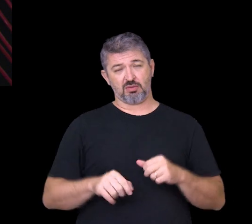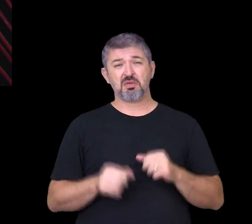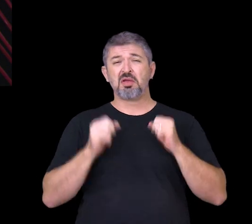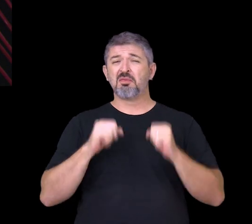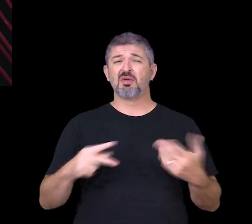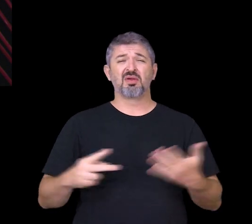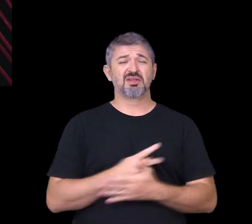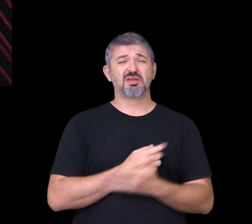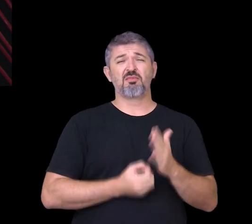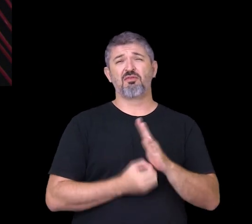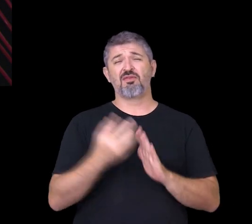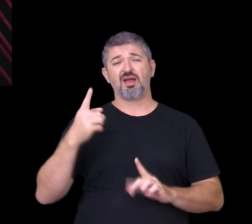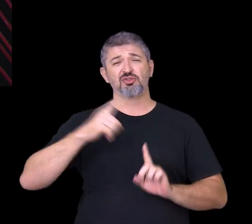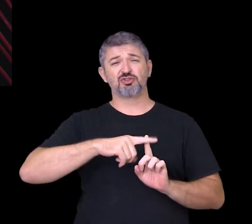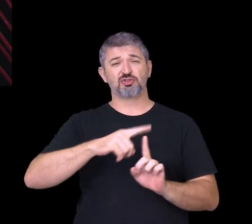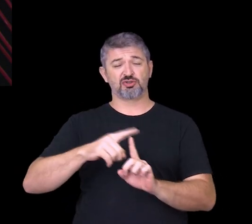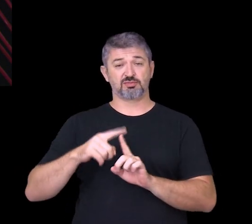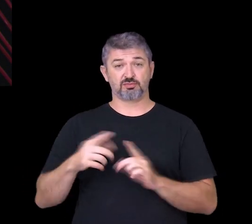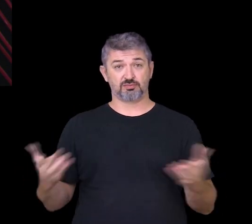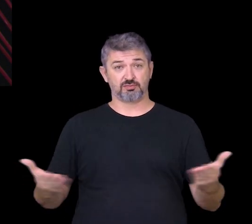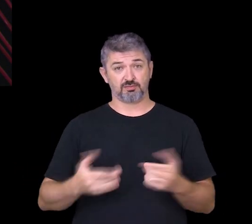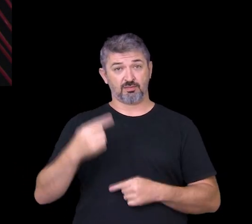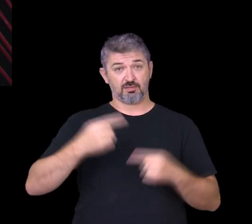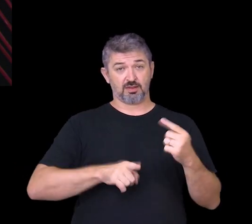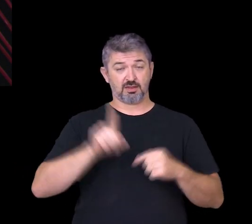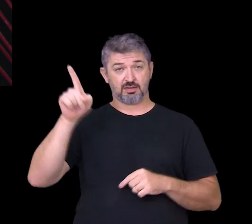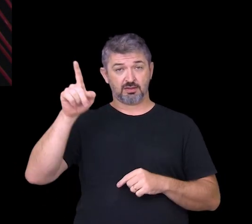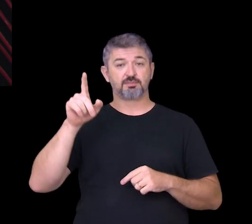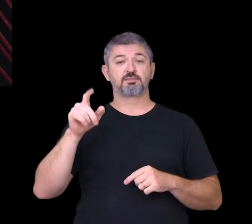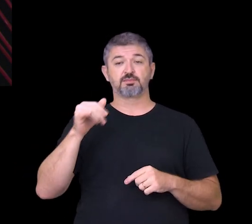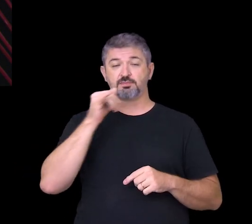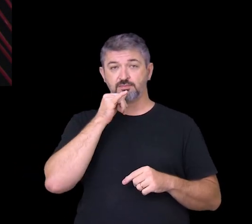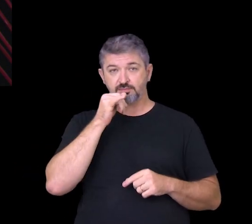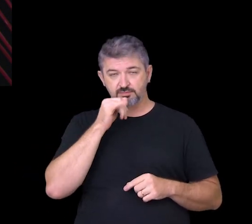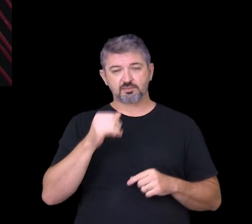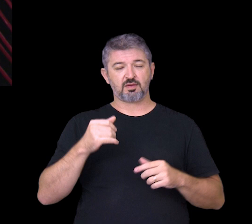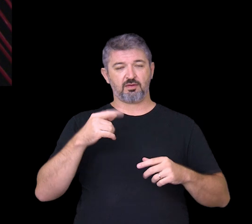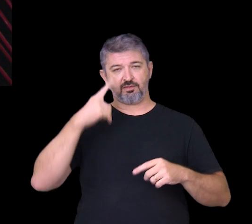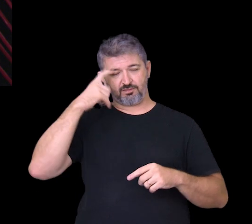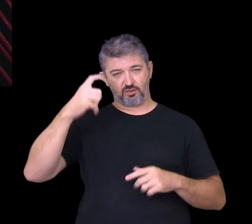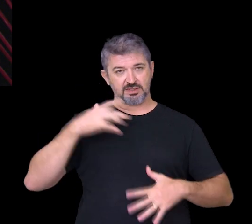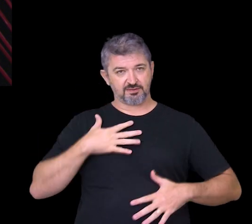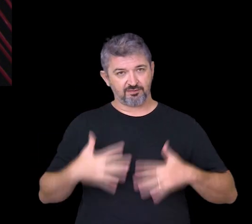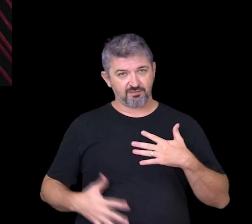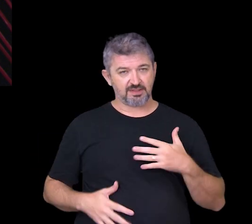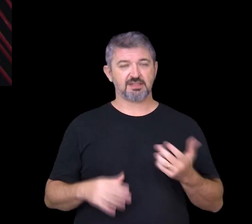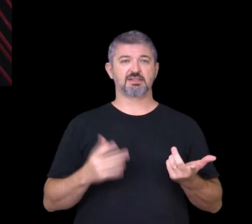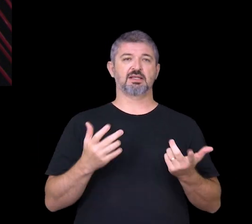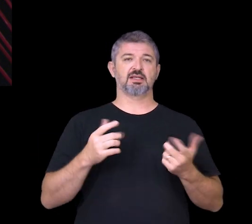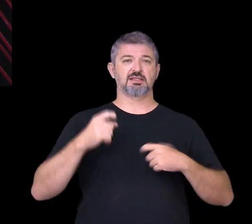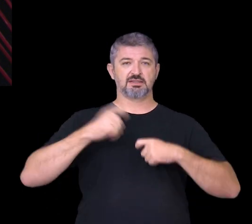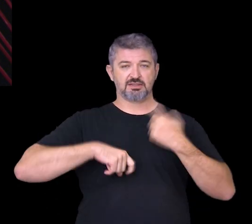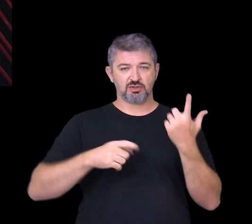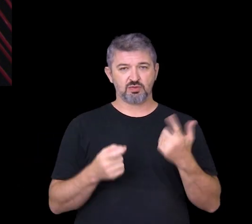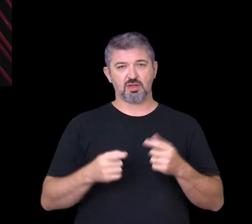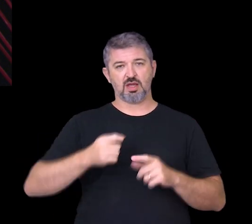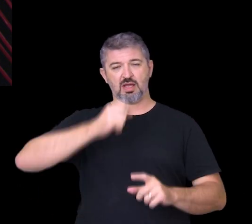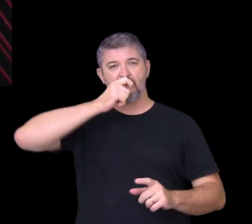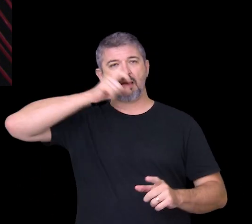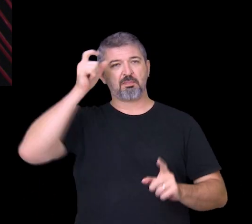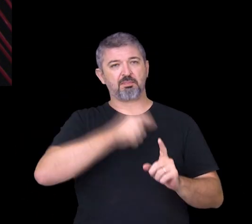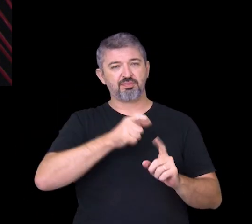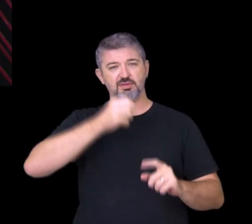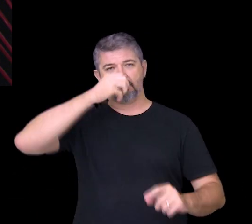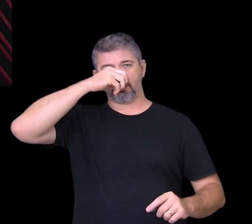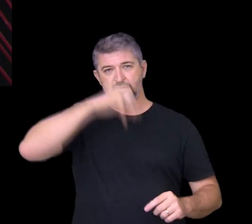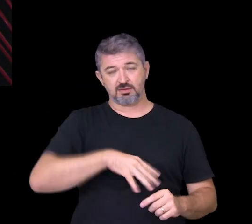violência pode ser por várias situações. Hoje nós discutimos lá no evento situações de violência física, sexual, agressões morais